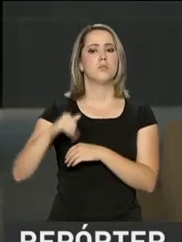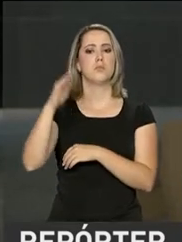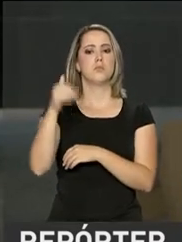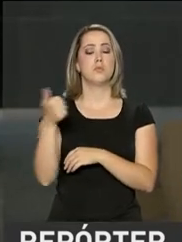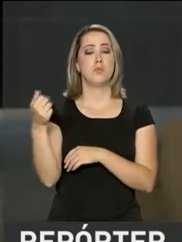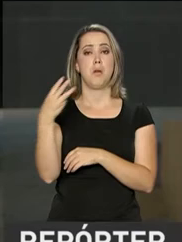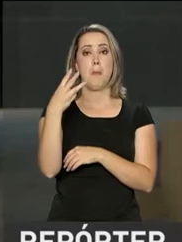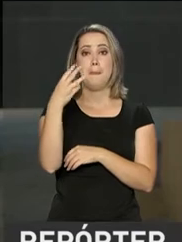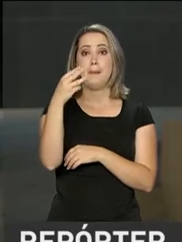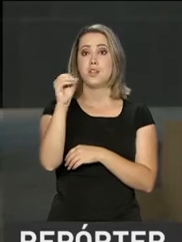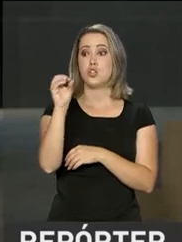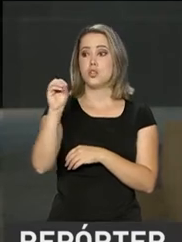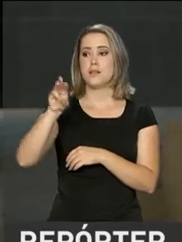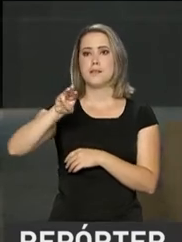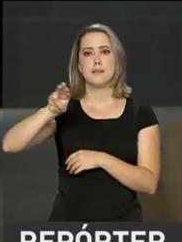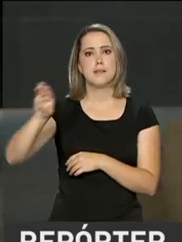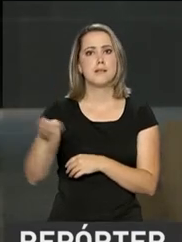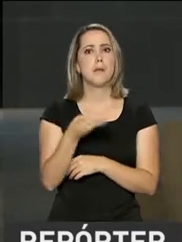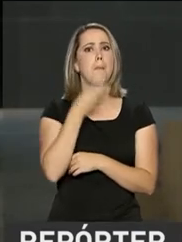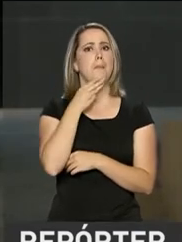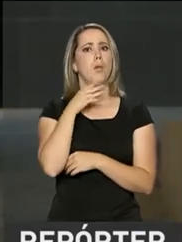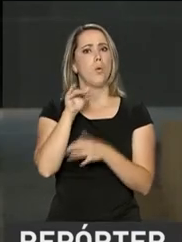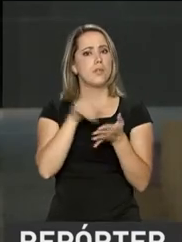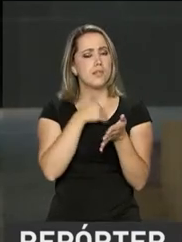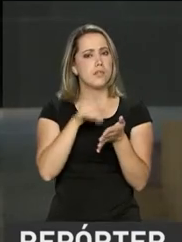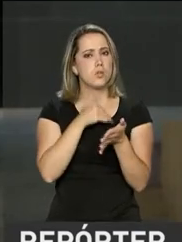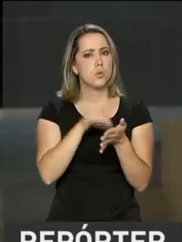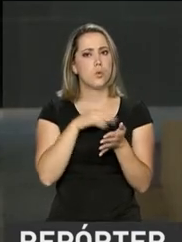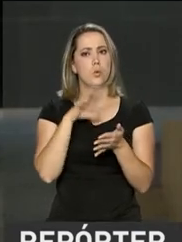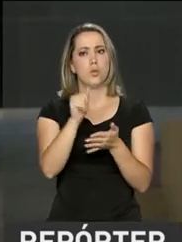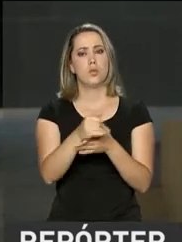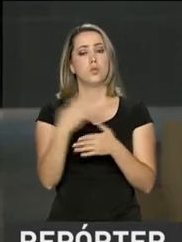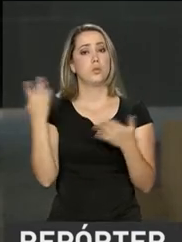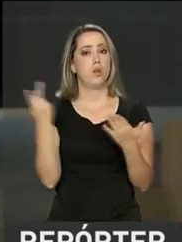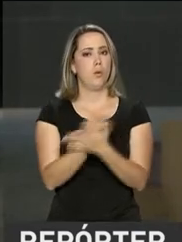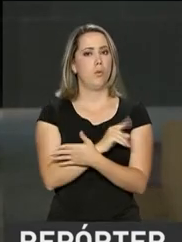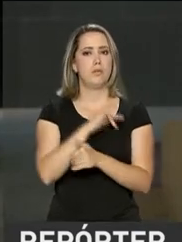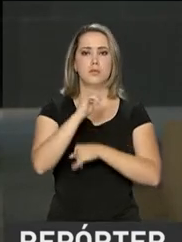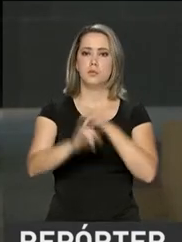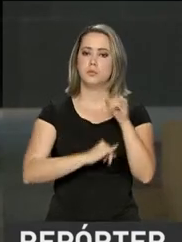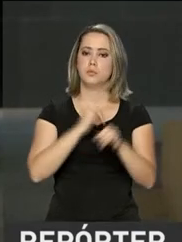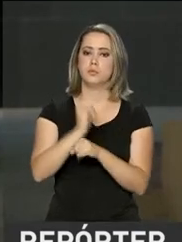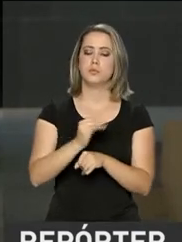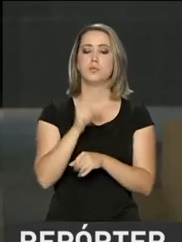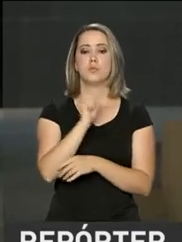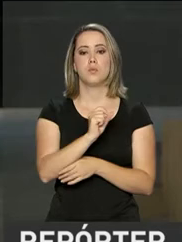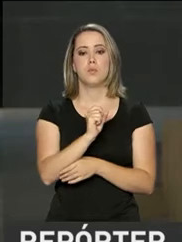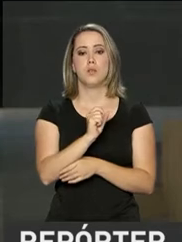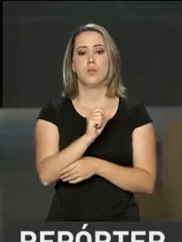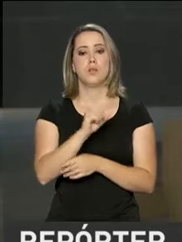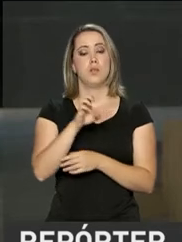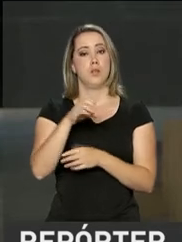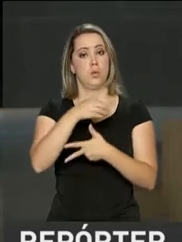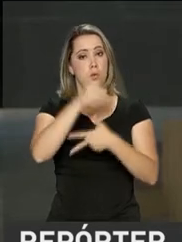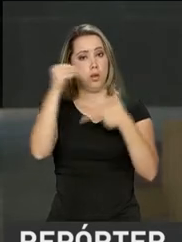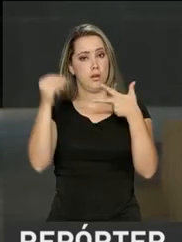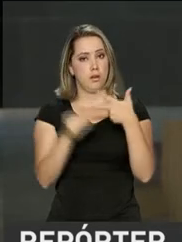de 300 mil inscrições. Todo o processo é feito pela internet no site